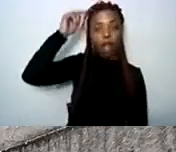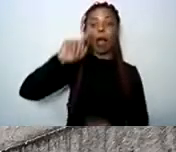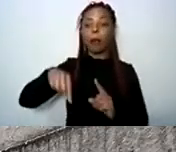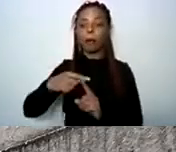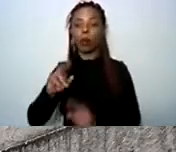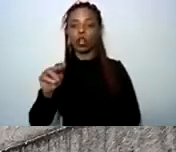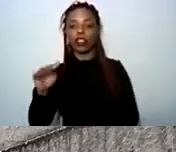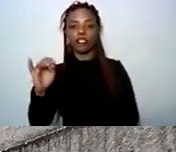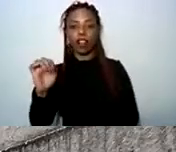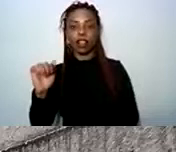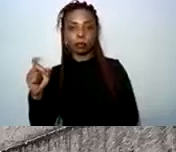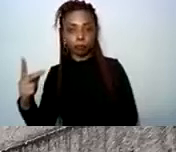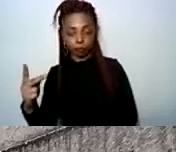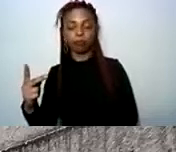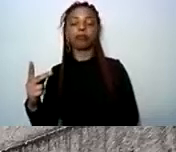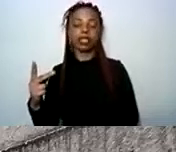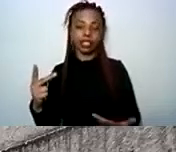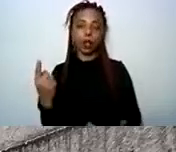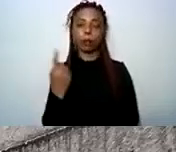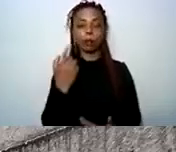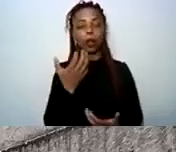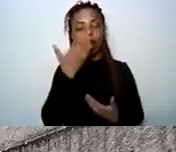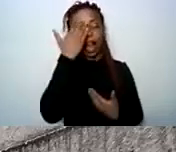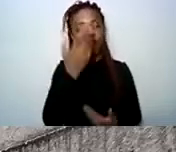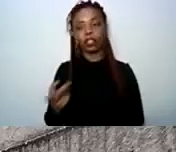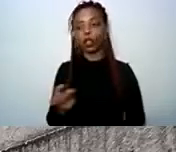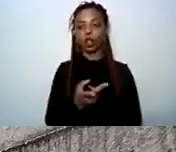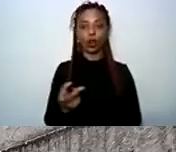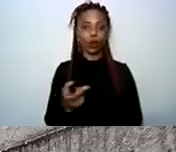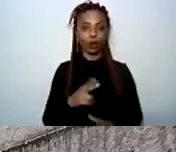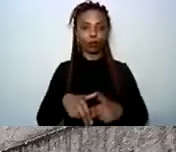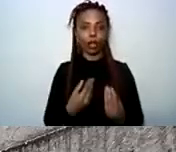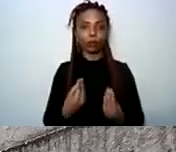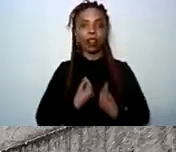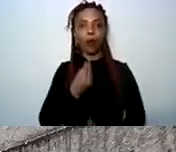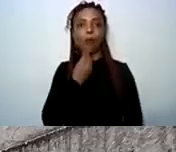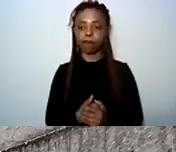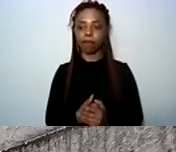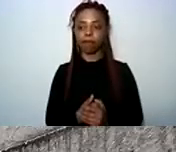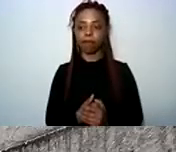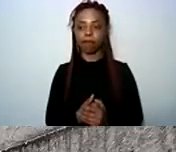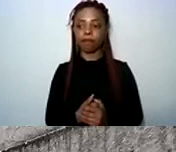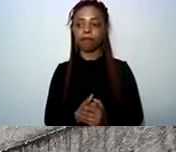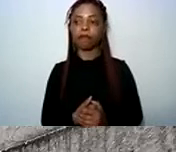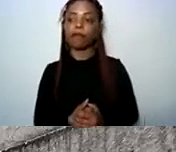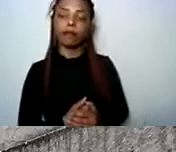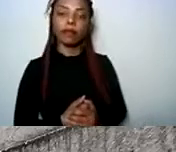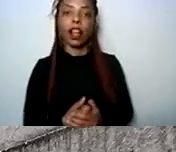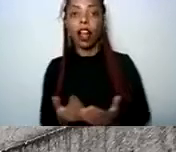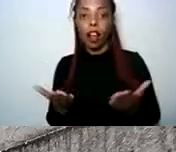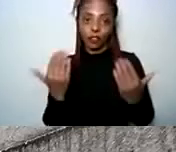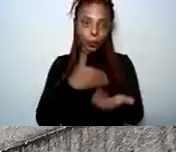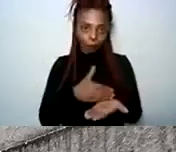inicialmente eu gostaria de agradecer o museu e a Unifesp por essa oportunidade de estar aqui hoje. Vamos começar, né.